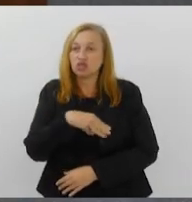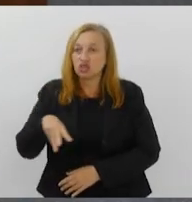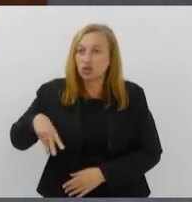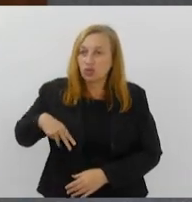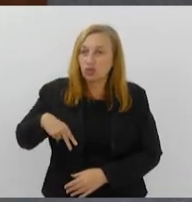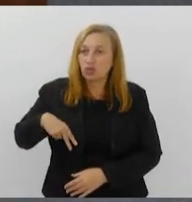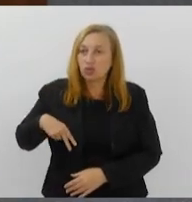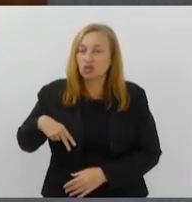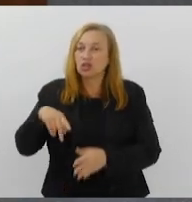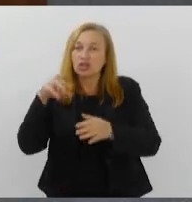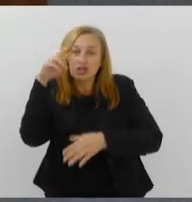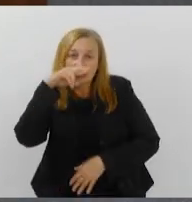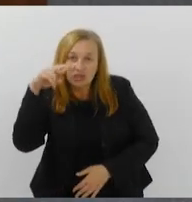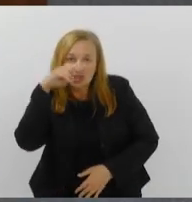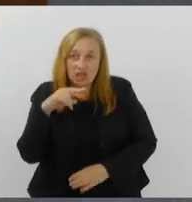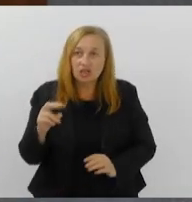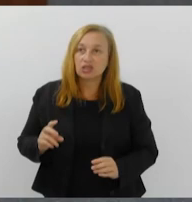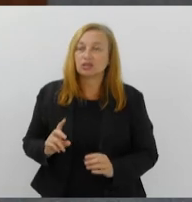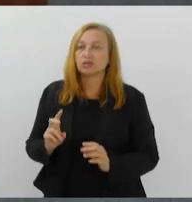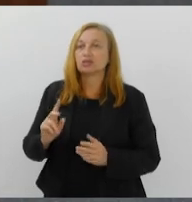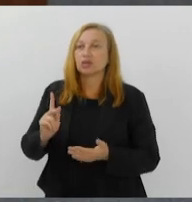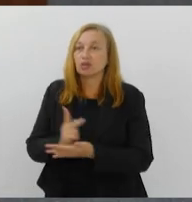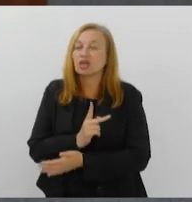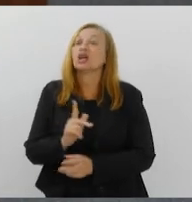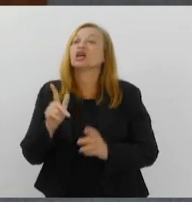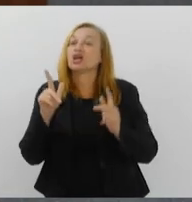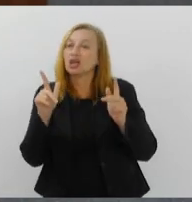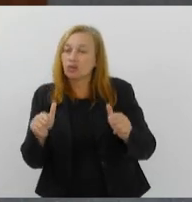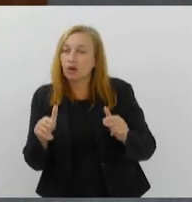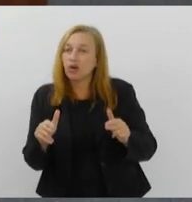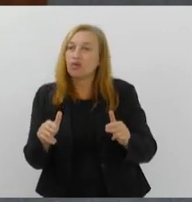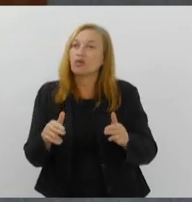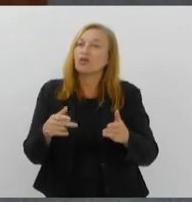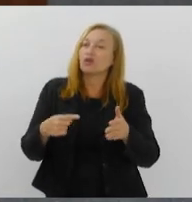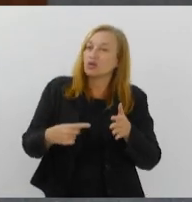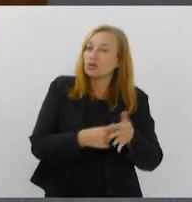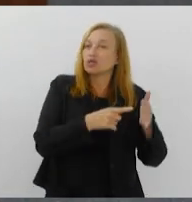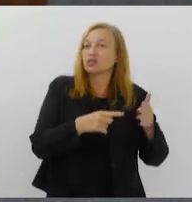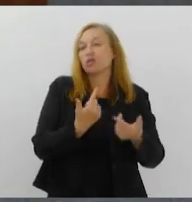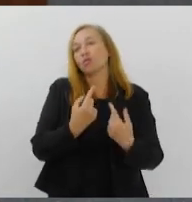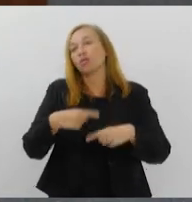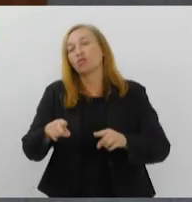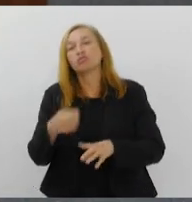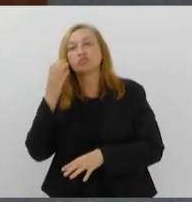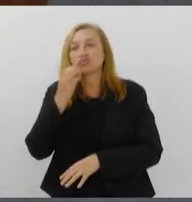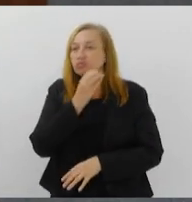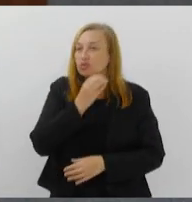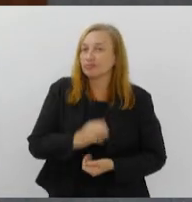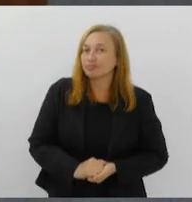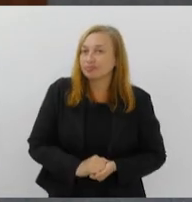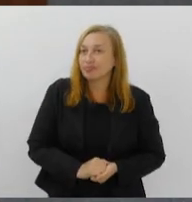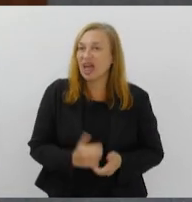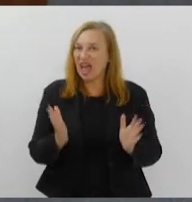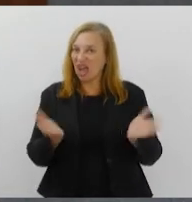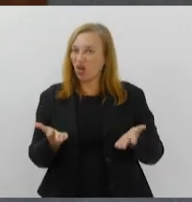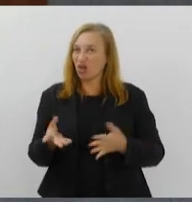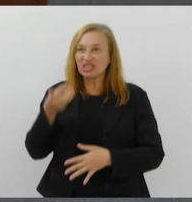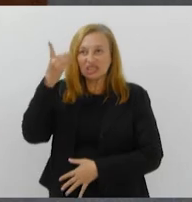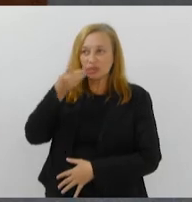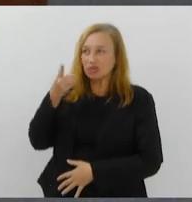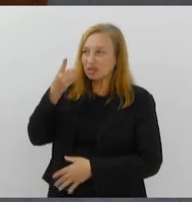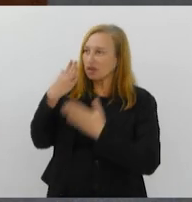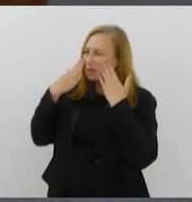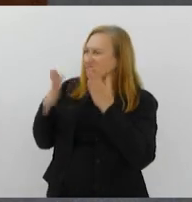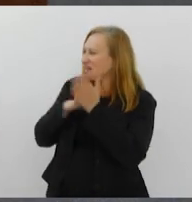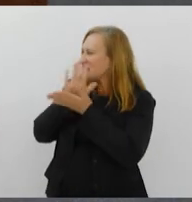Público que investigasse a situação, assim como já fiz várias denúncias contra o governo Cláudio Castro. Agora, esse deputado não apresenta